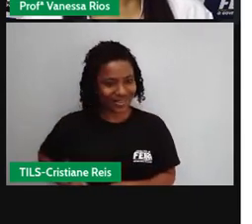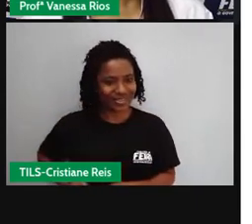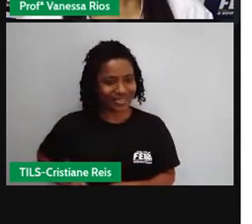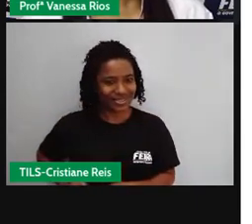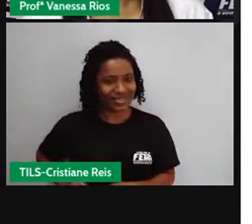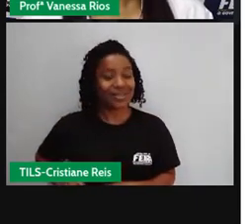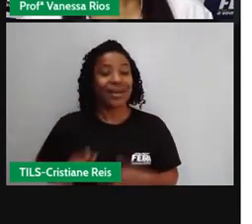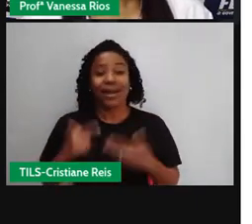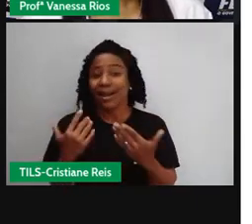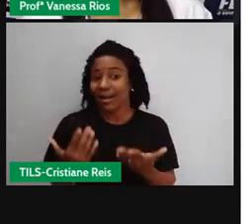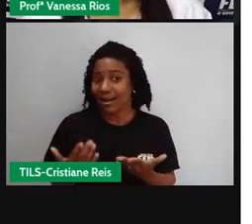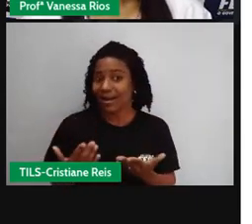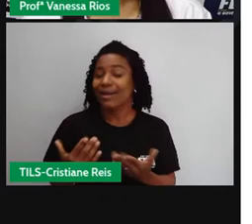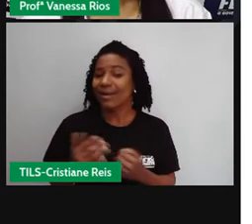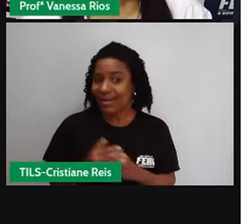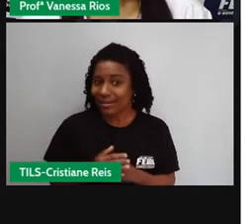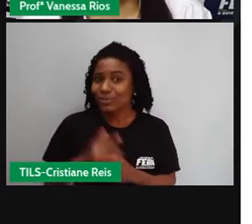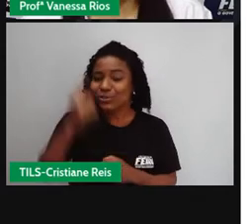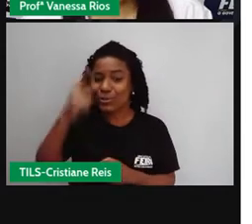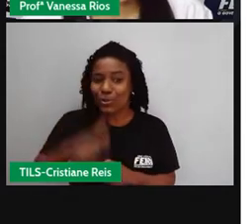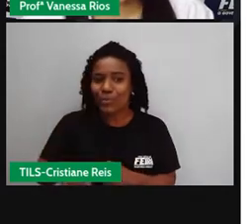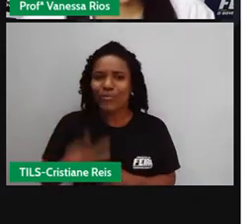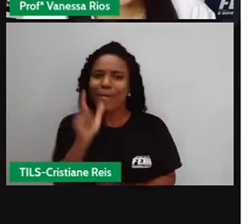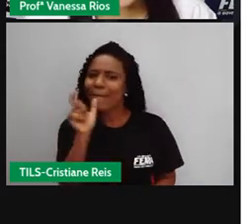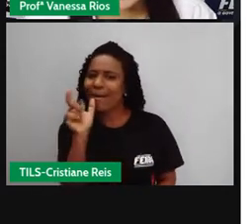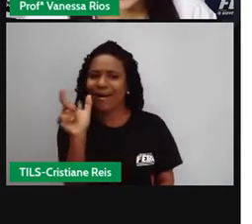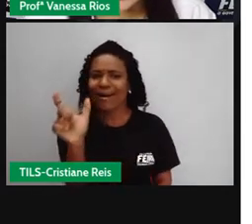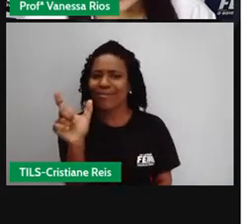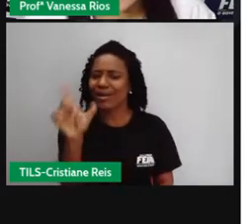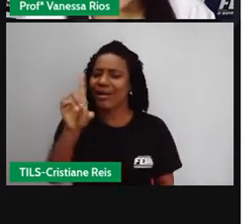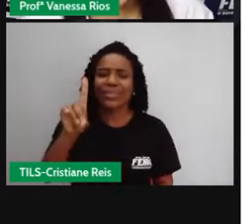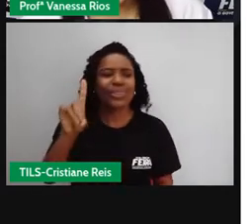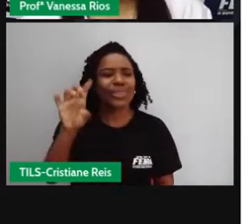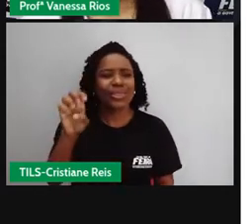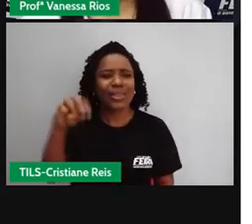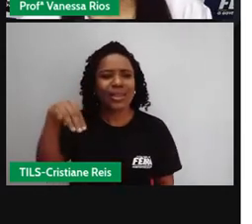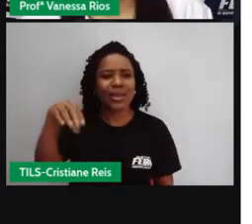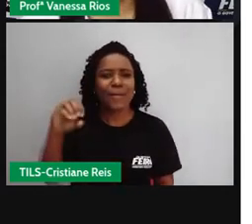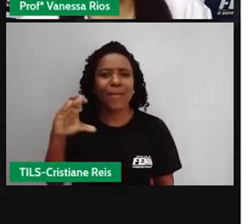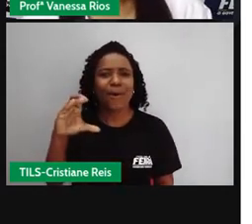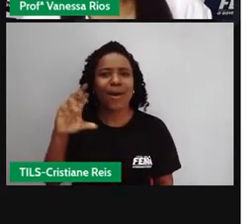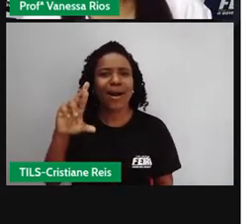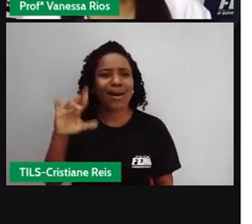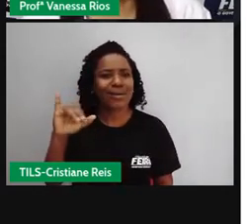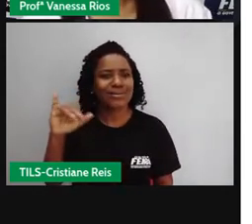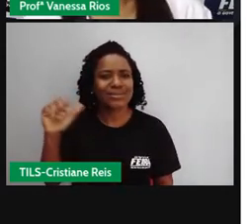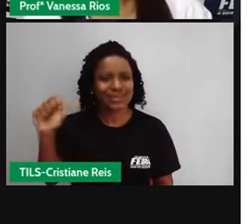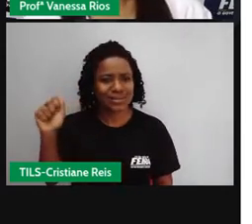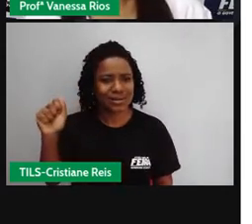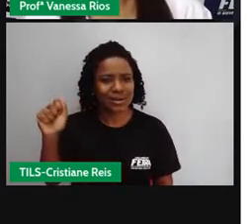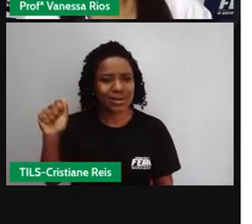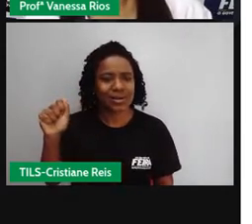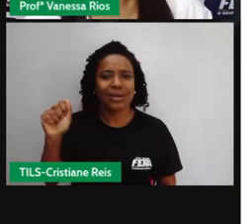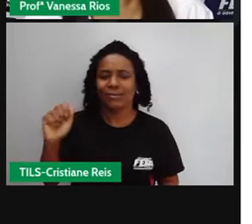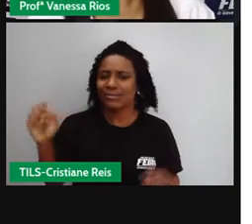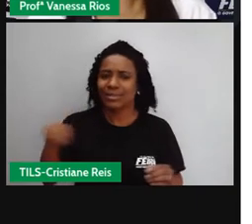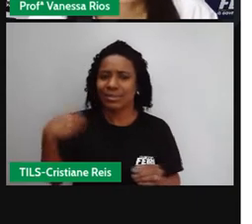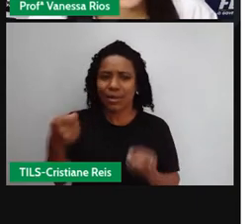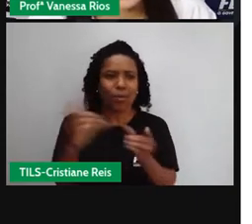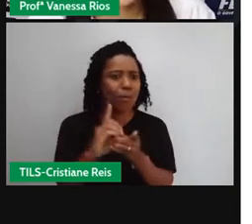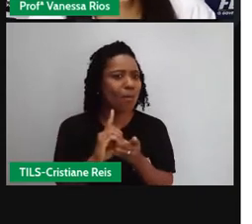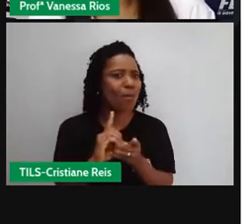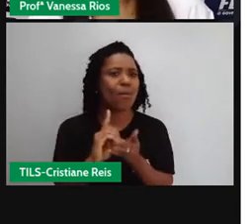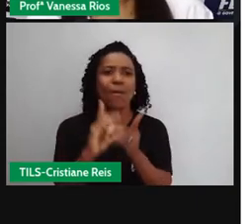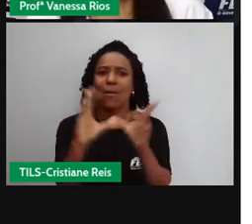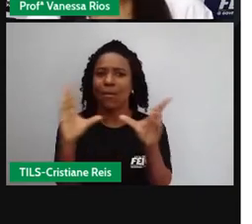de democracia. O que que essa palavra quer dizer? Por que que ela está assim tão relacionada à ação do